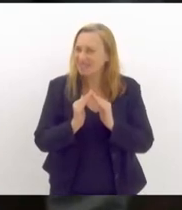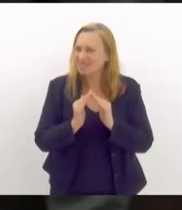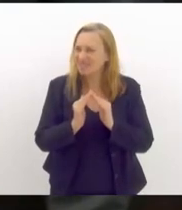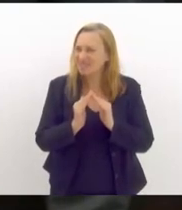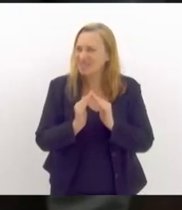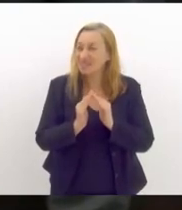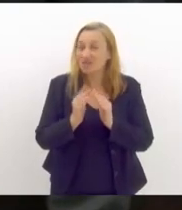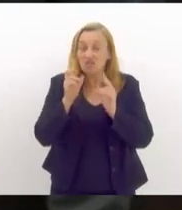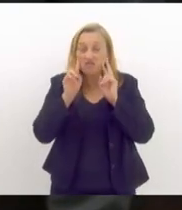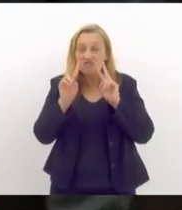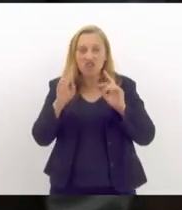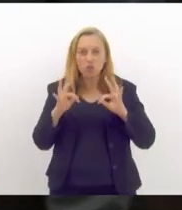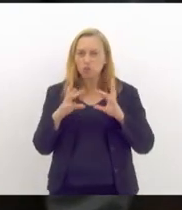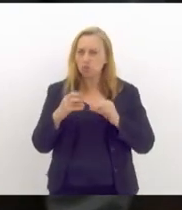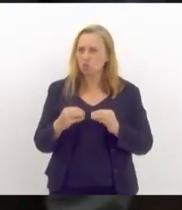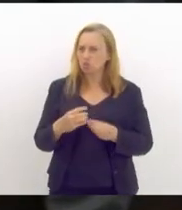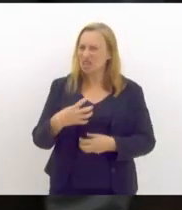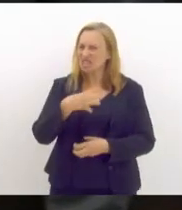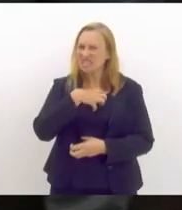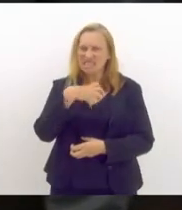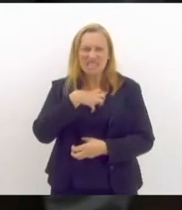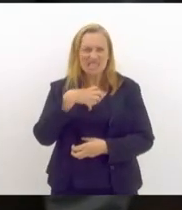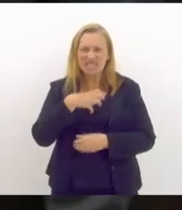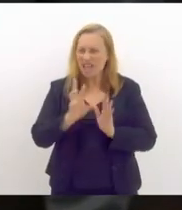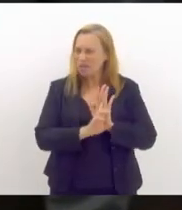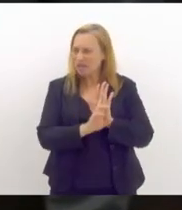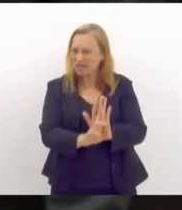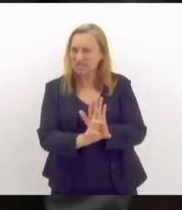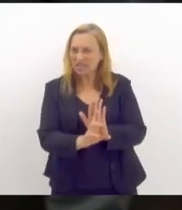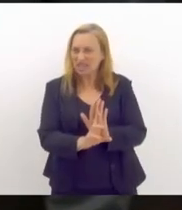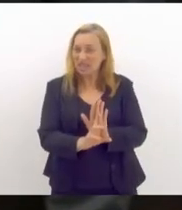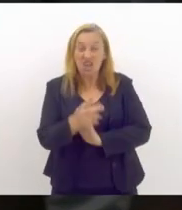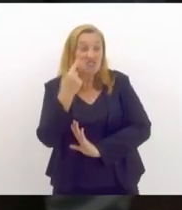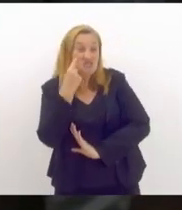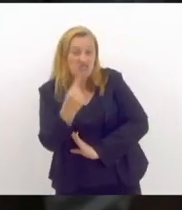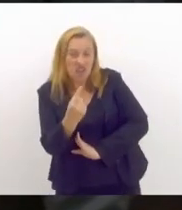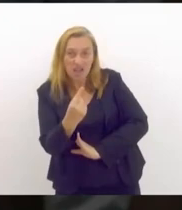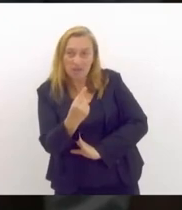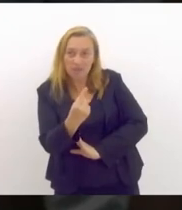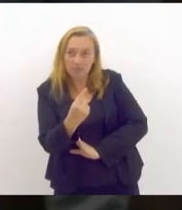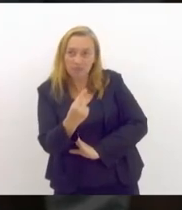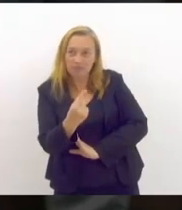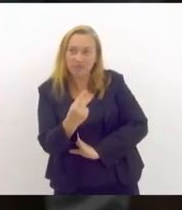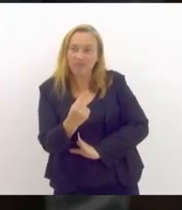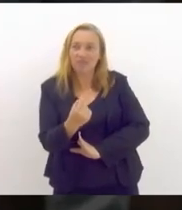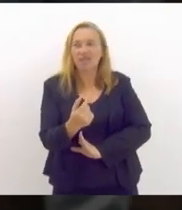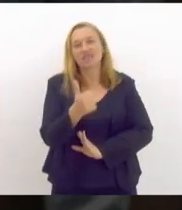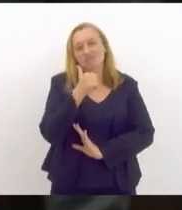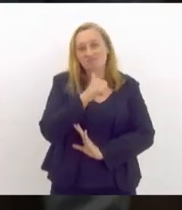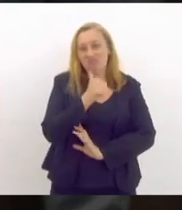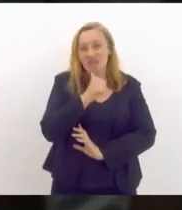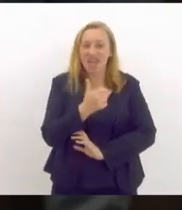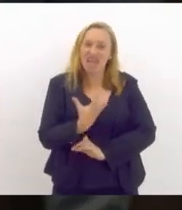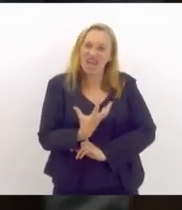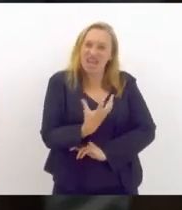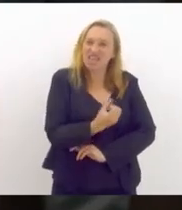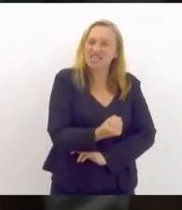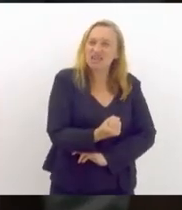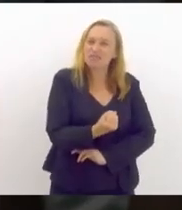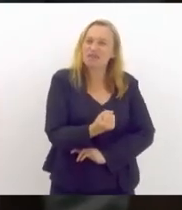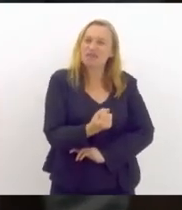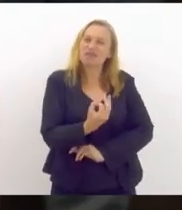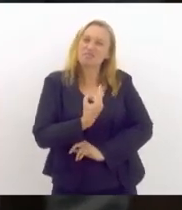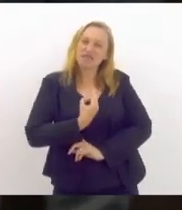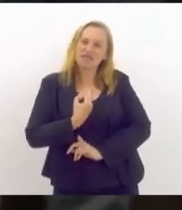assistindo tudo isso não se sentiria representado em ver essa cidadã recebendo uma honraria dessa casa